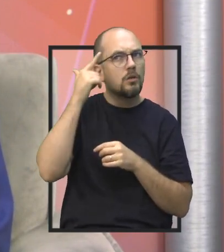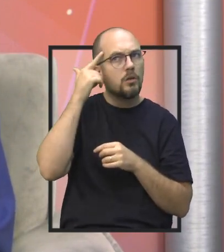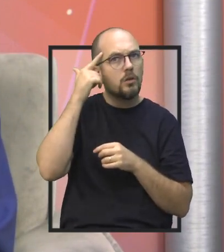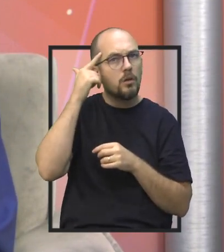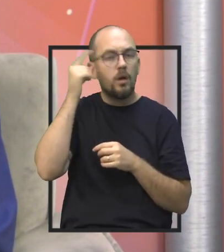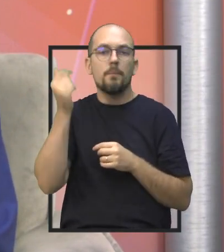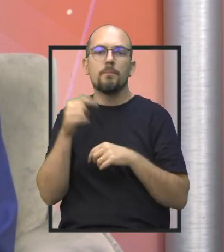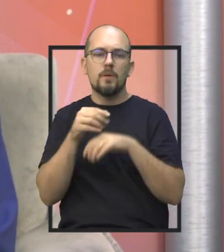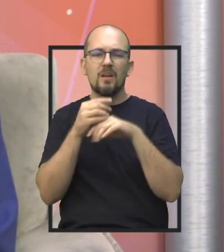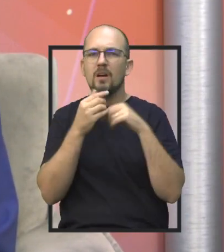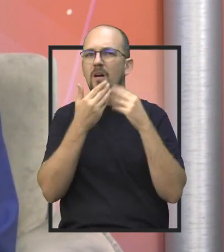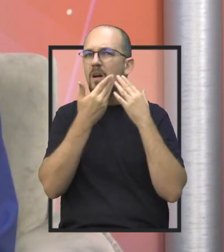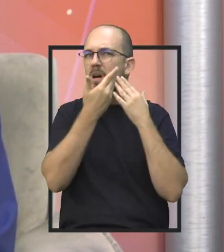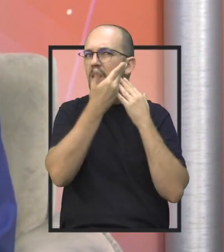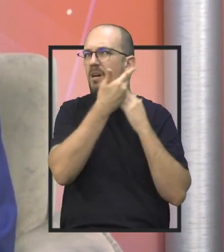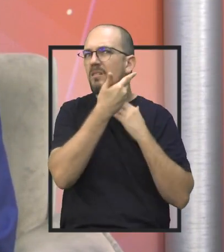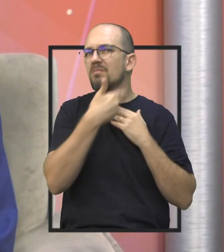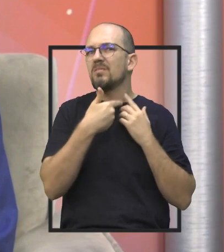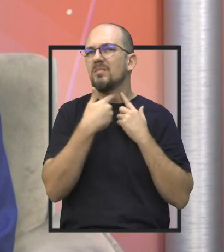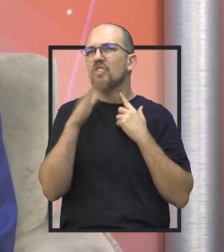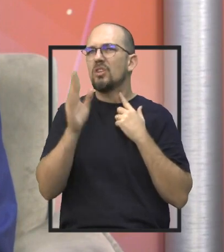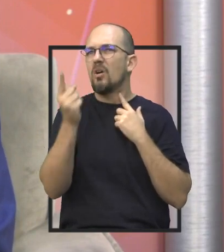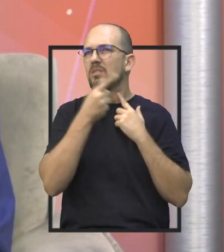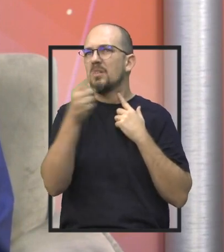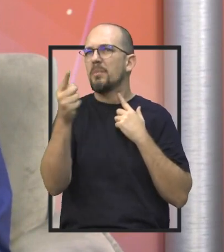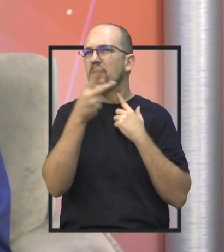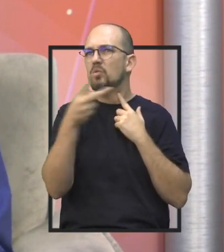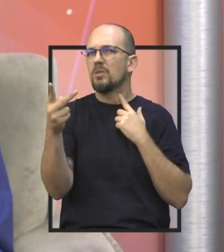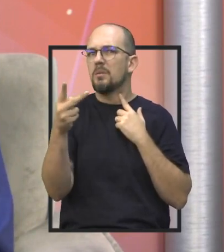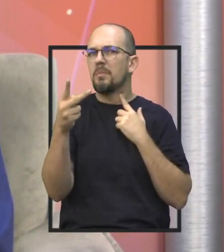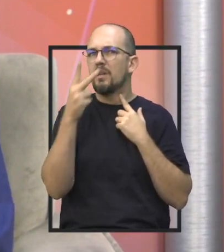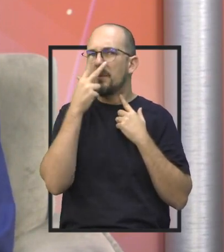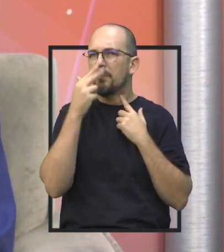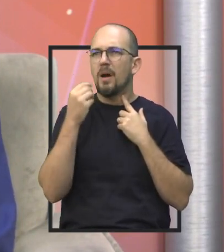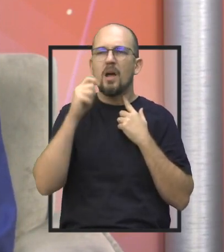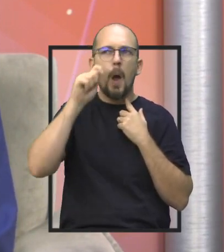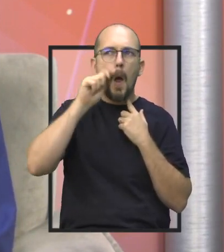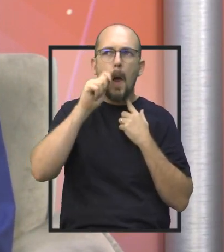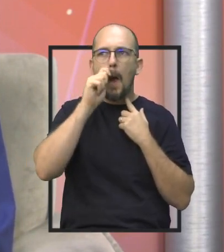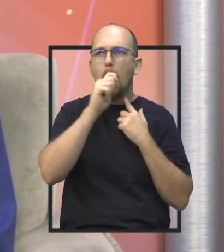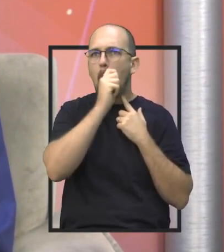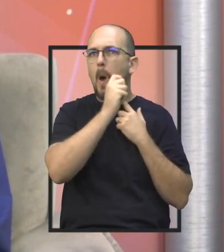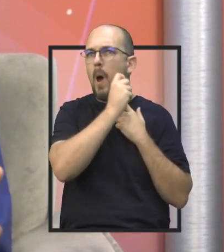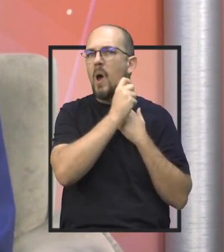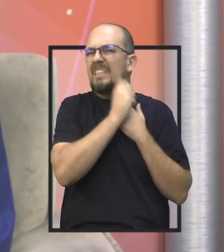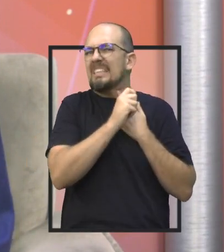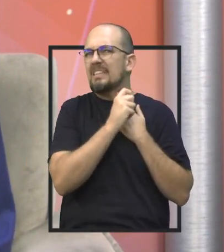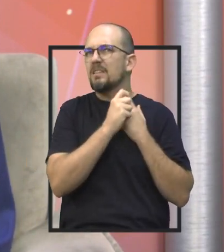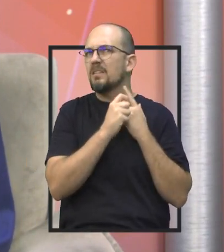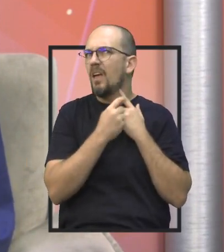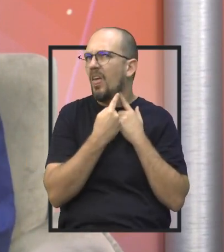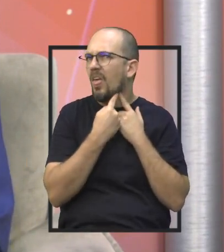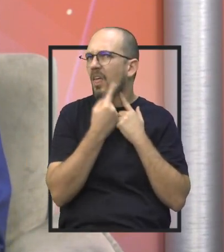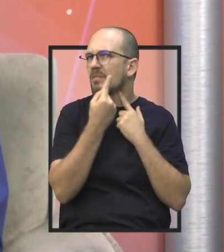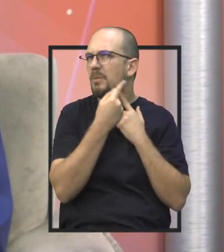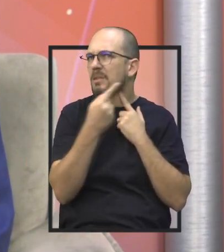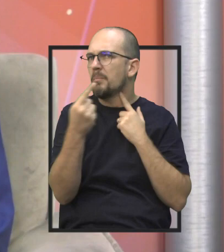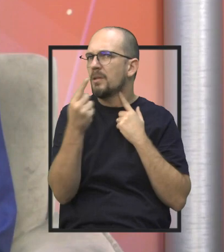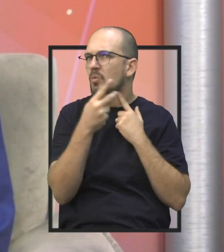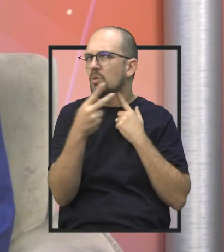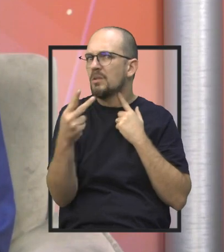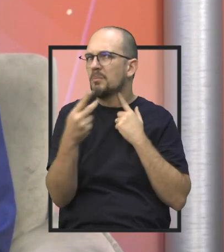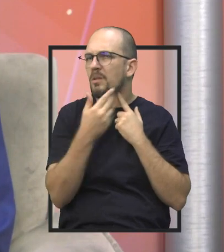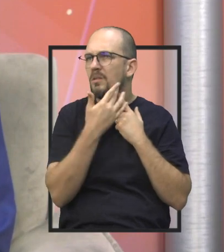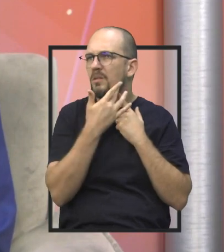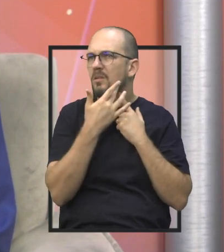machucadinho está aqui mais de 2 semanas. Será que foi fazendo a barba ou batendo em alguma coisa ou é alguma